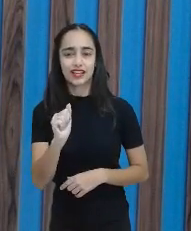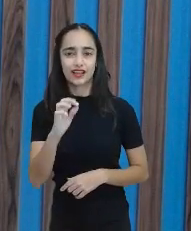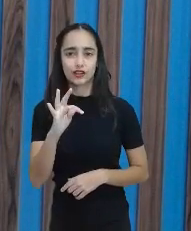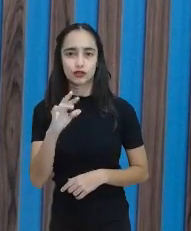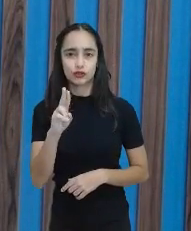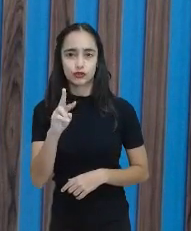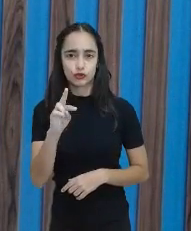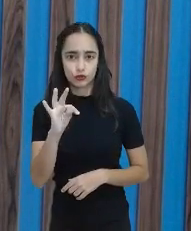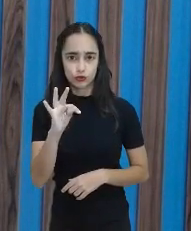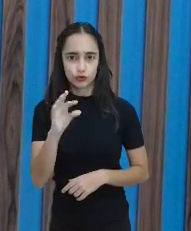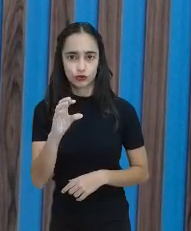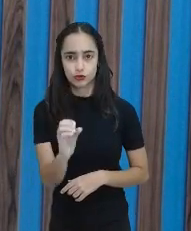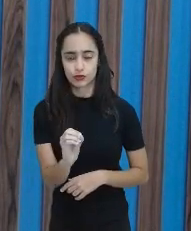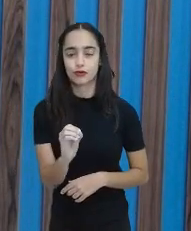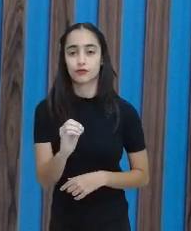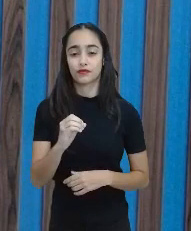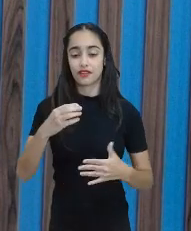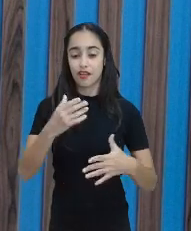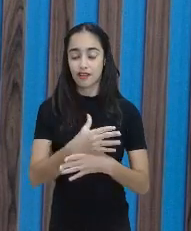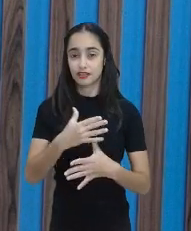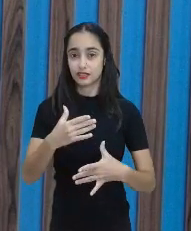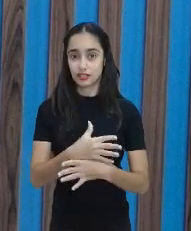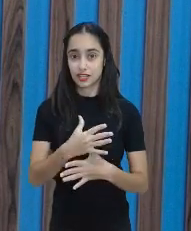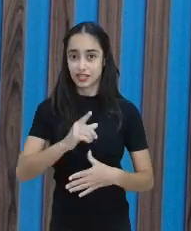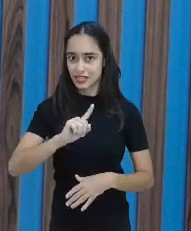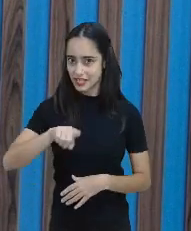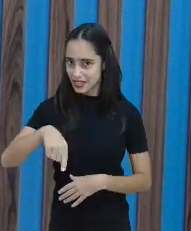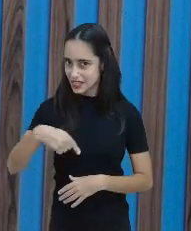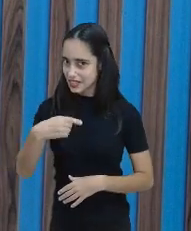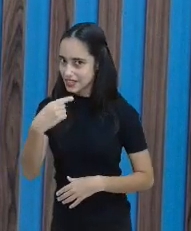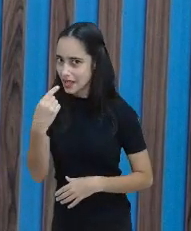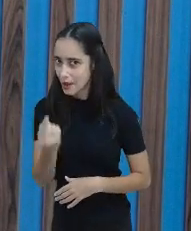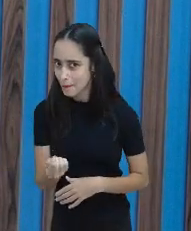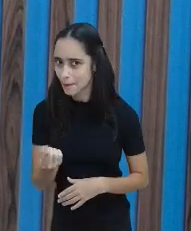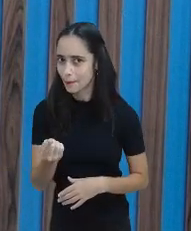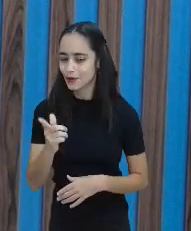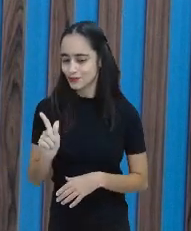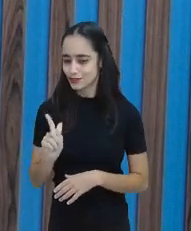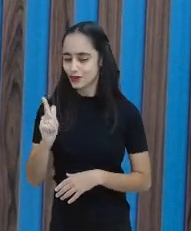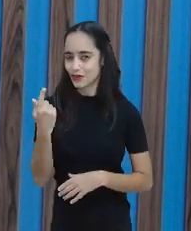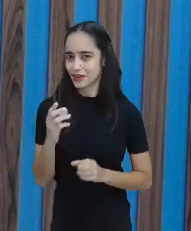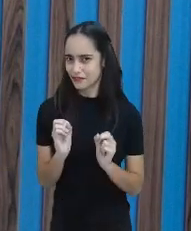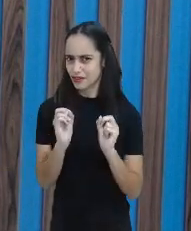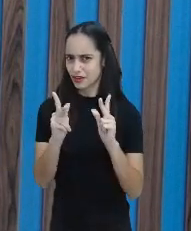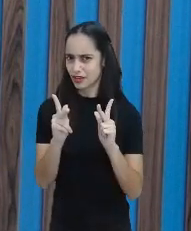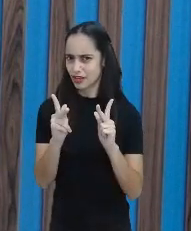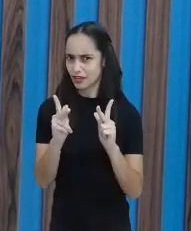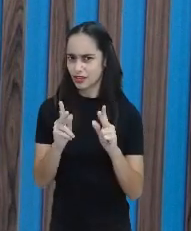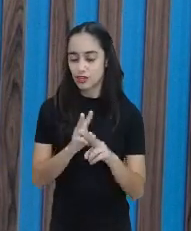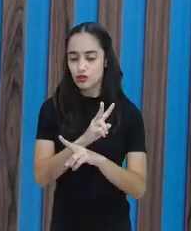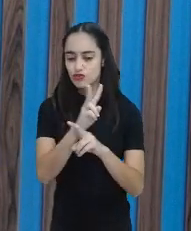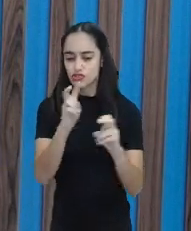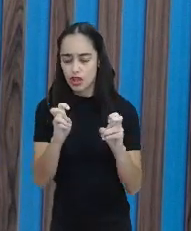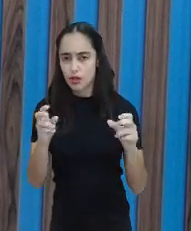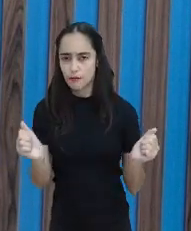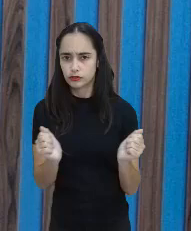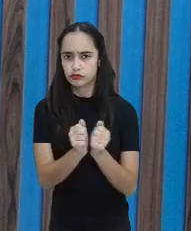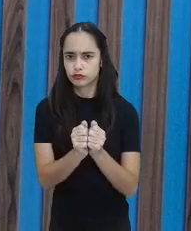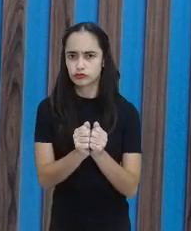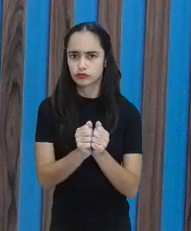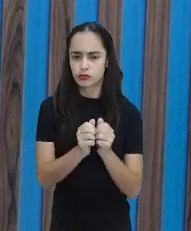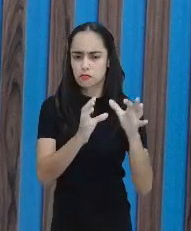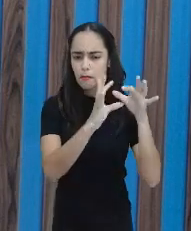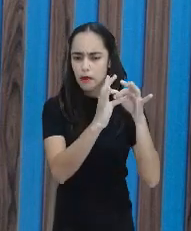com a geografia vai trabalhar mobilidade urbana. E esses temas se conectam aí, né, professor